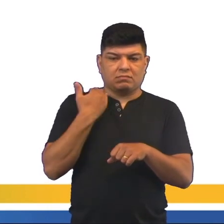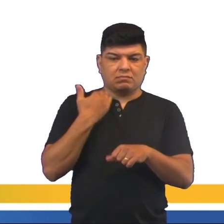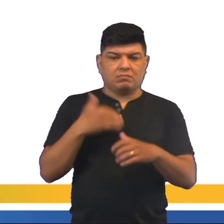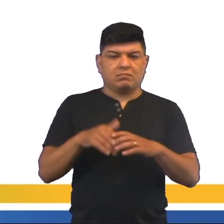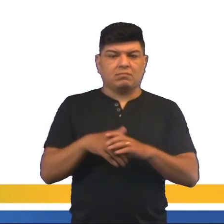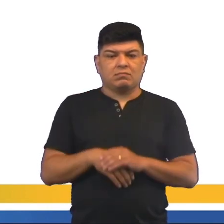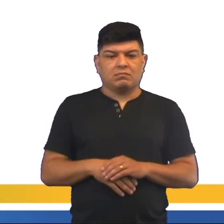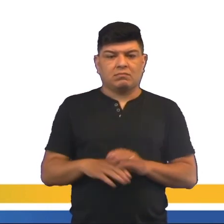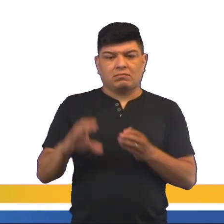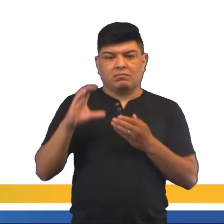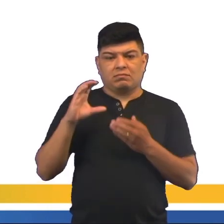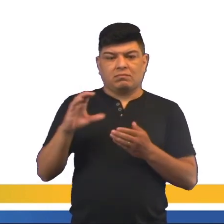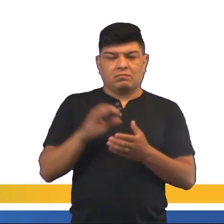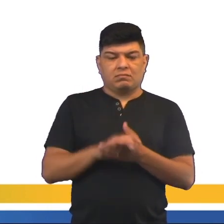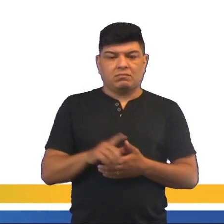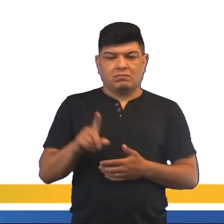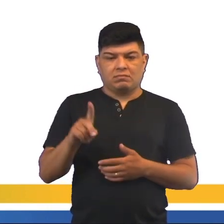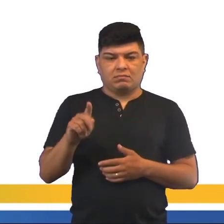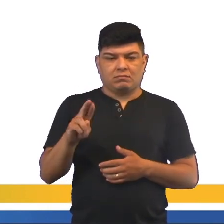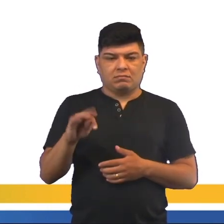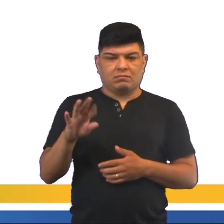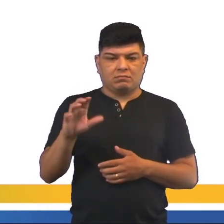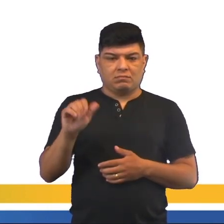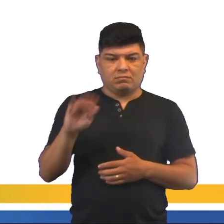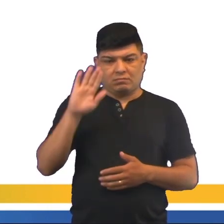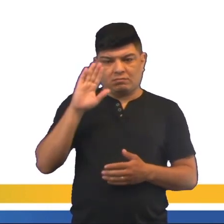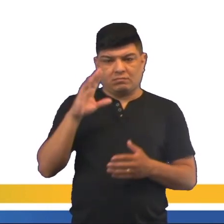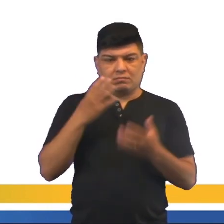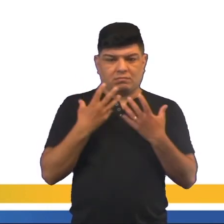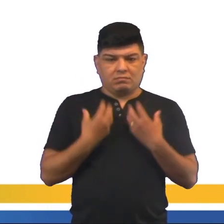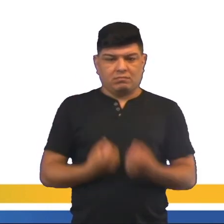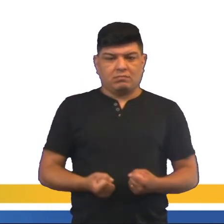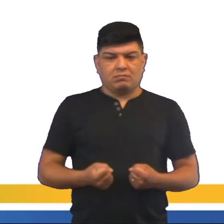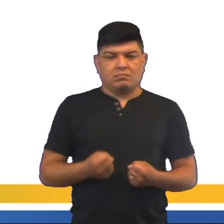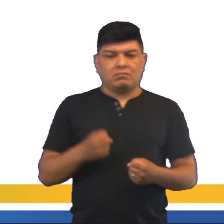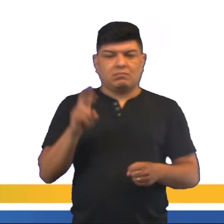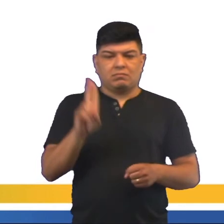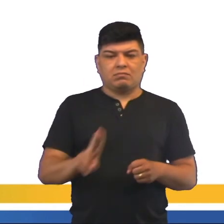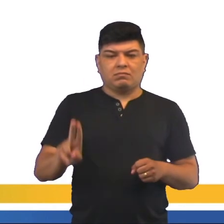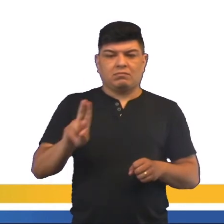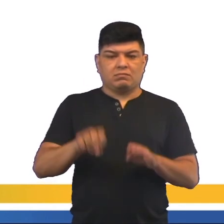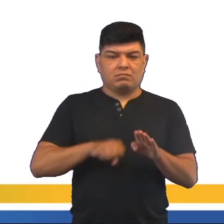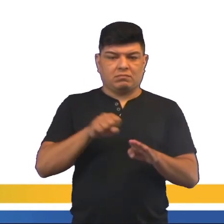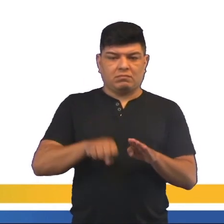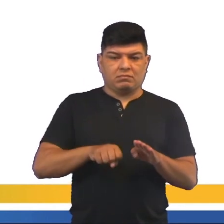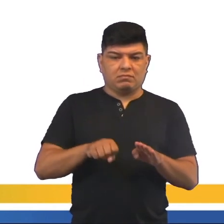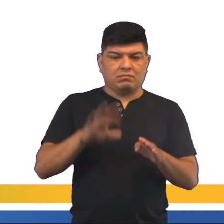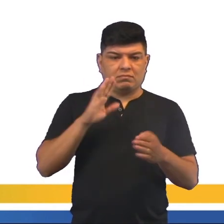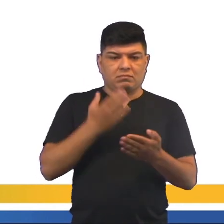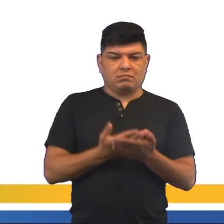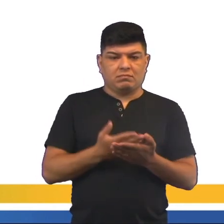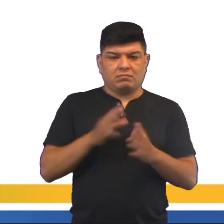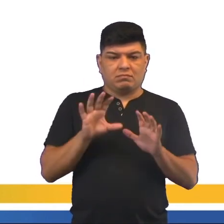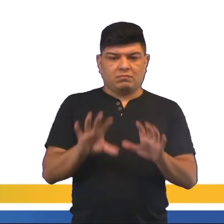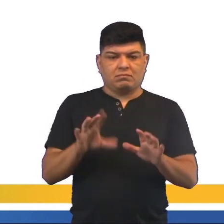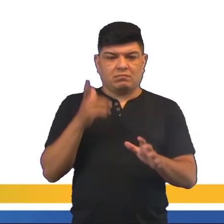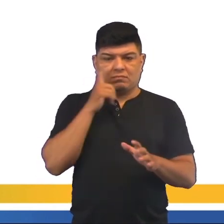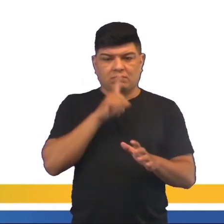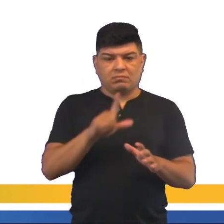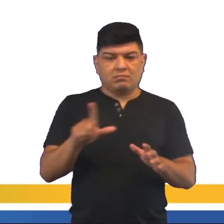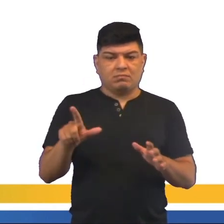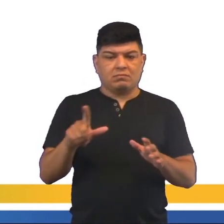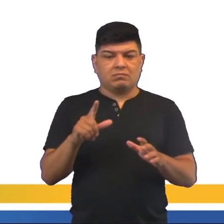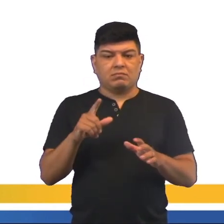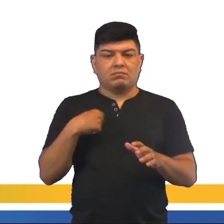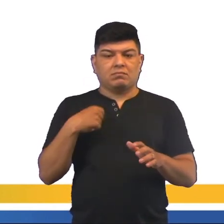trabalhadores adoeciam ou faleciam. Letra C. Os luditas concordavam com o uso da máquina,